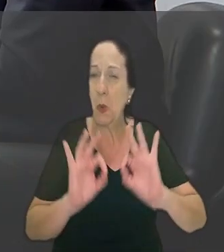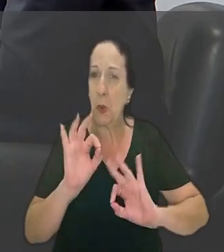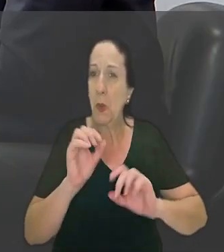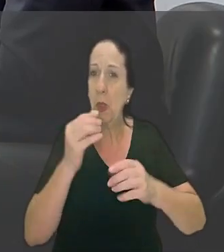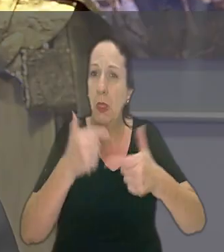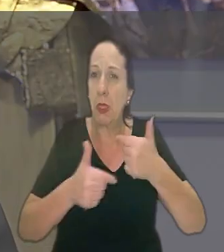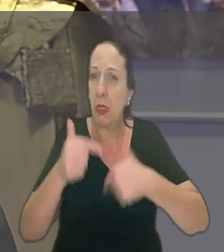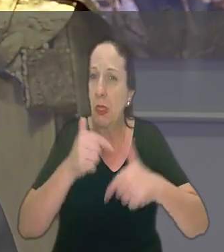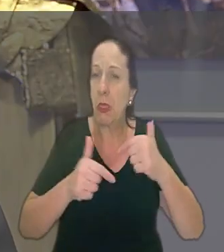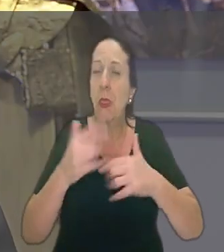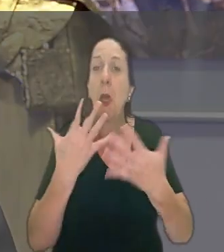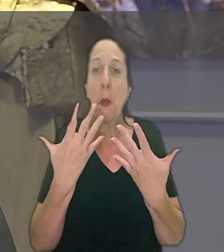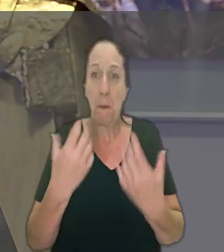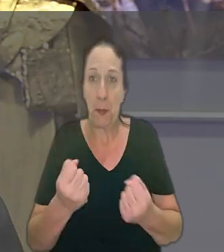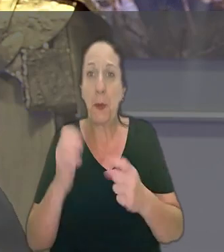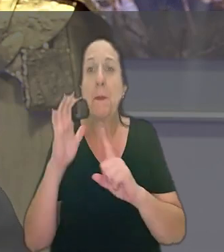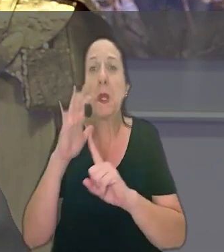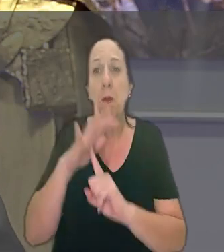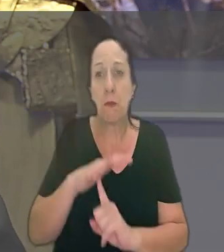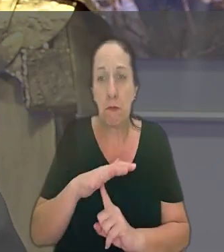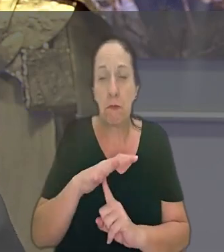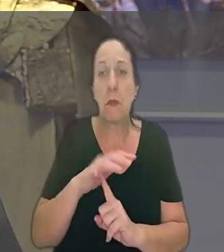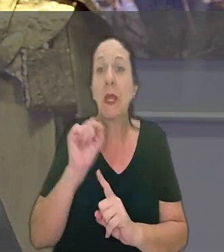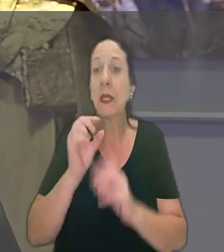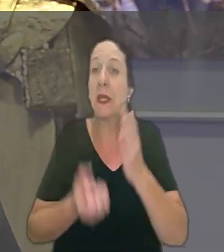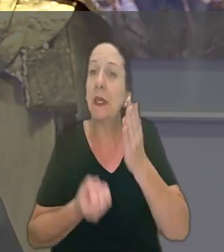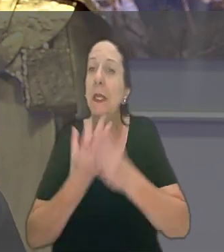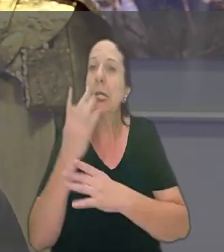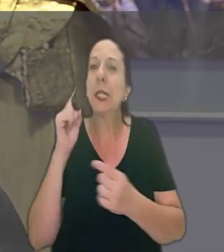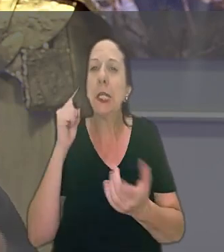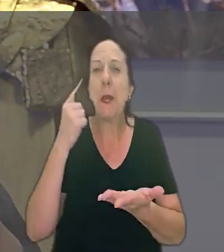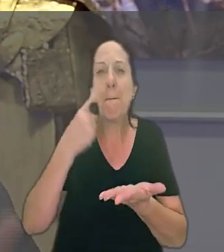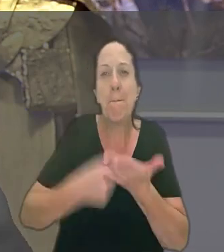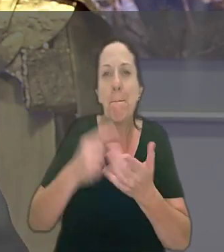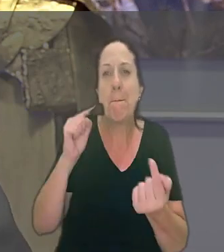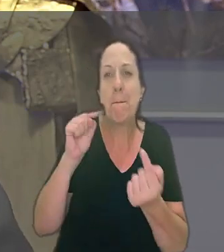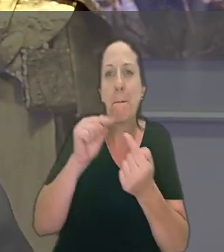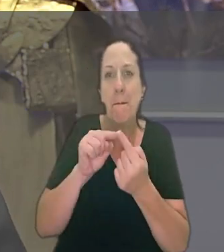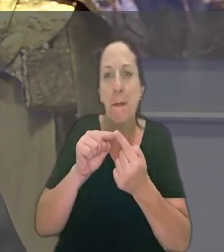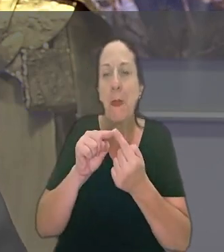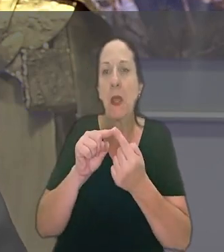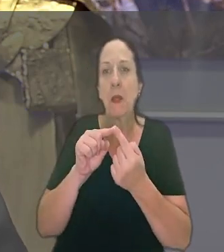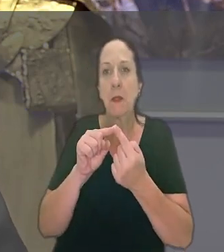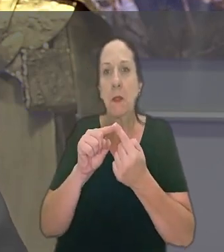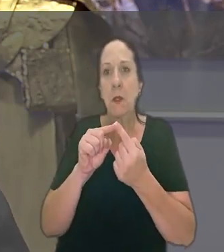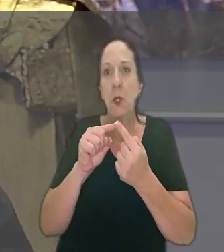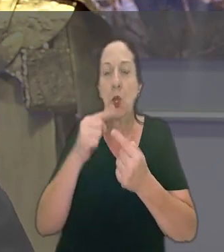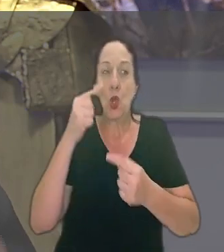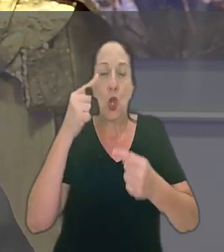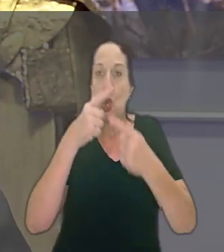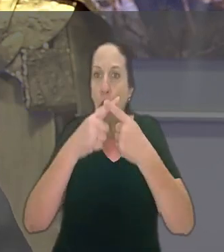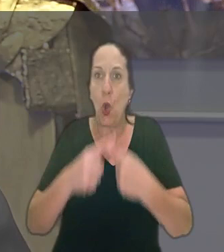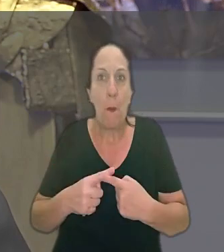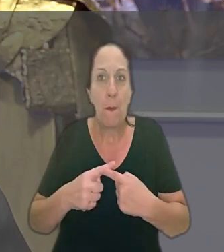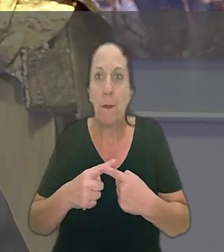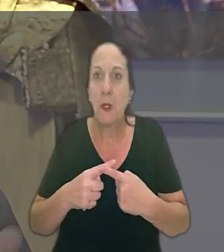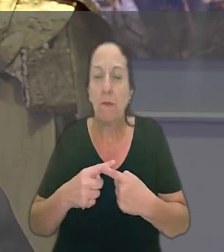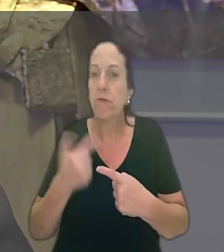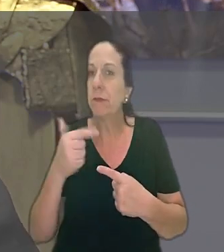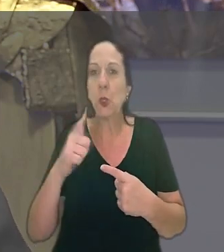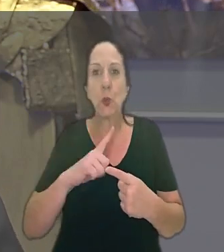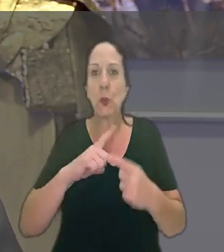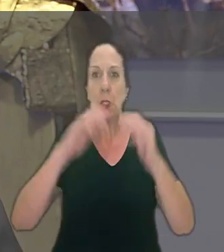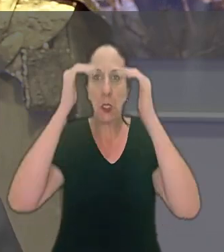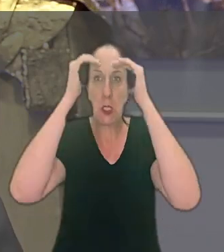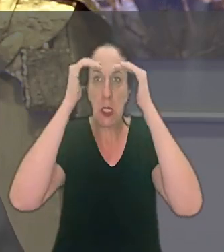organização do trabalho, que permite o assédio, que cria metas abusivas, que cria uma cultura de competição em que não